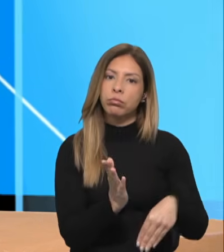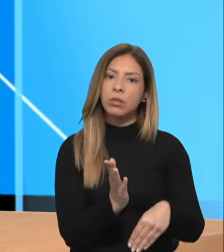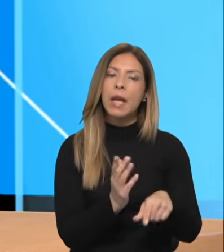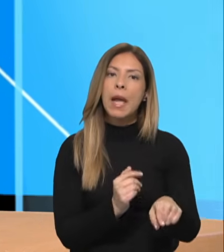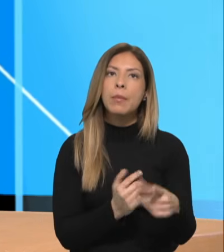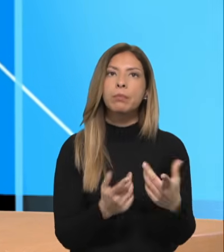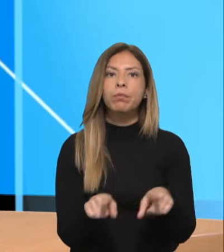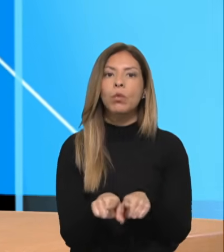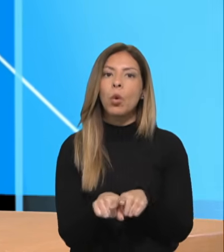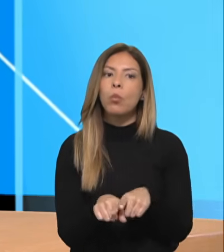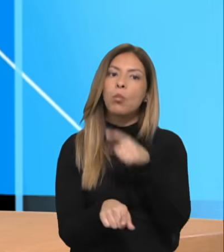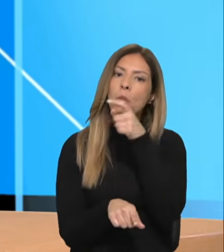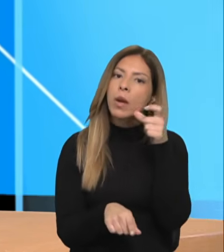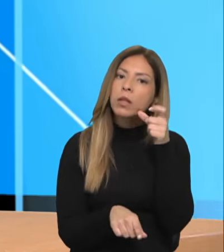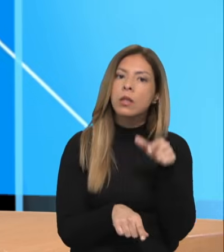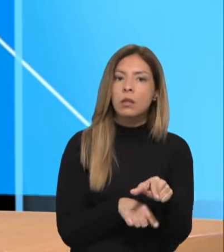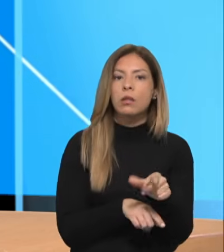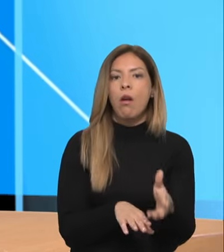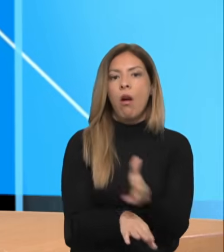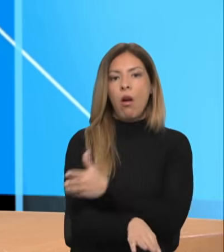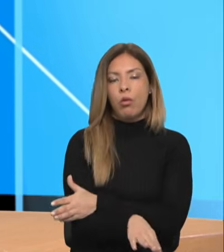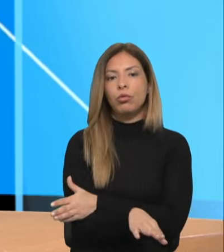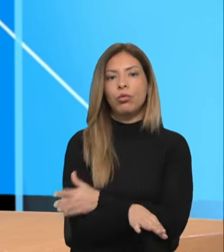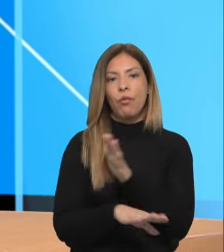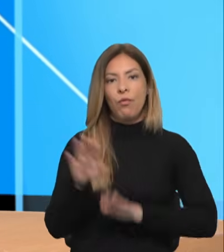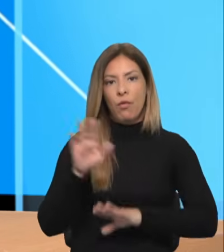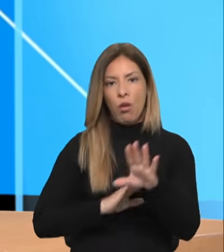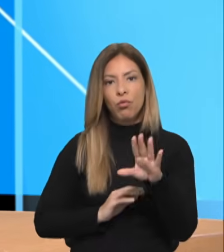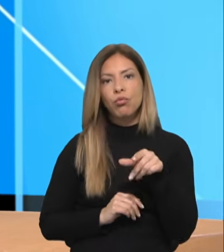promessas feitas ainda durante a campanha de regressar